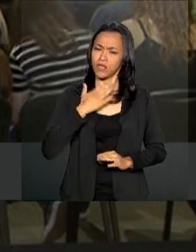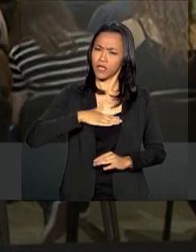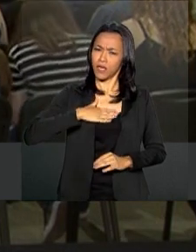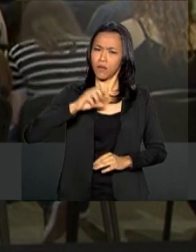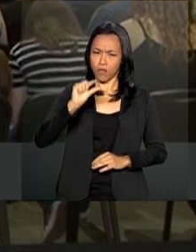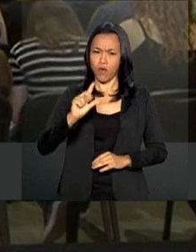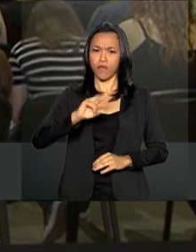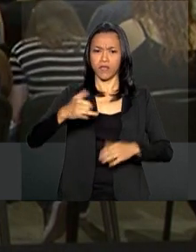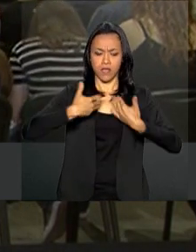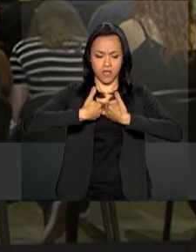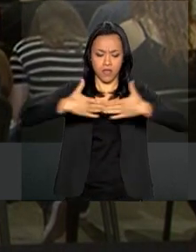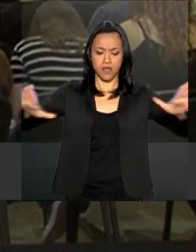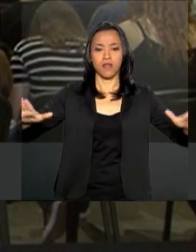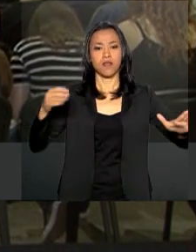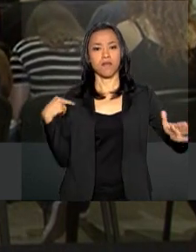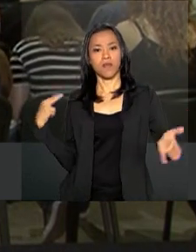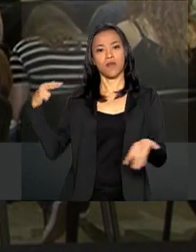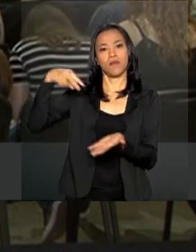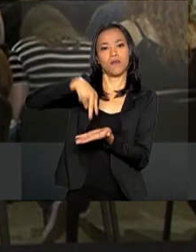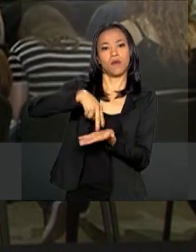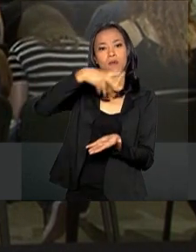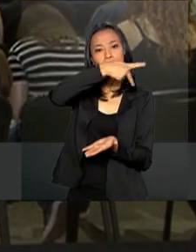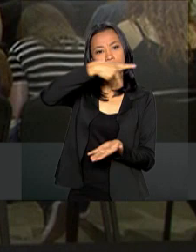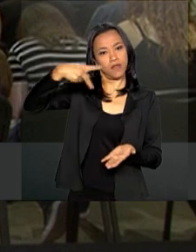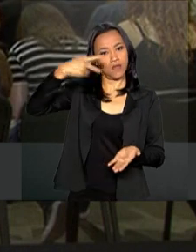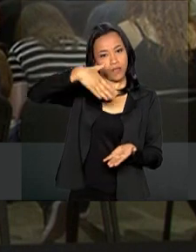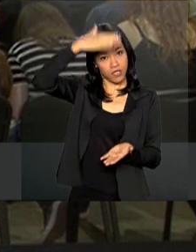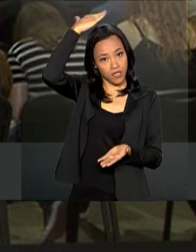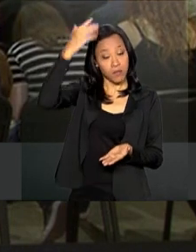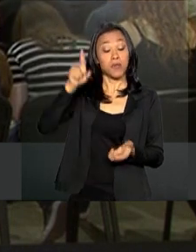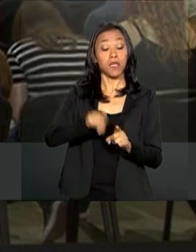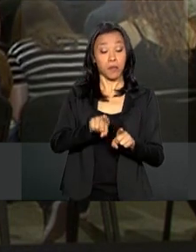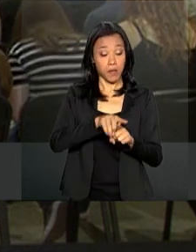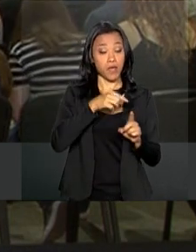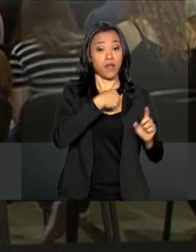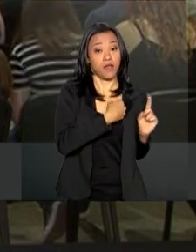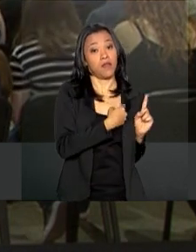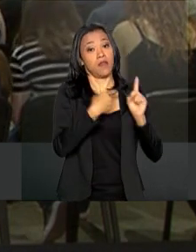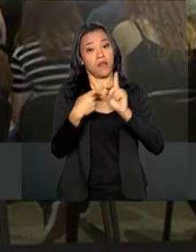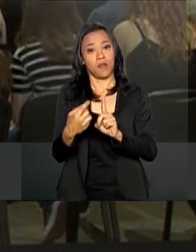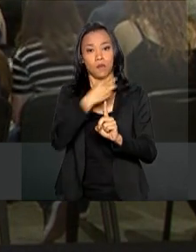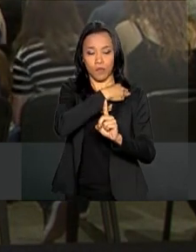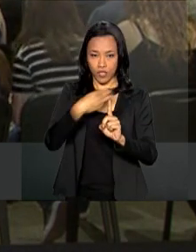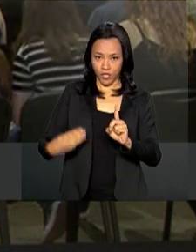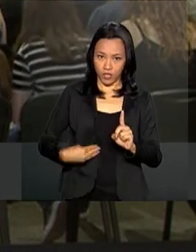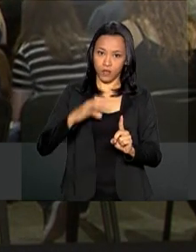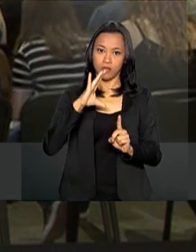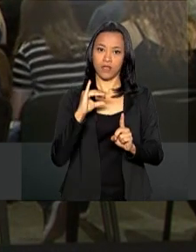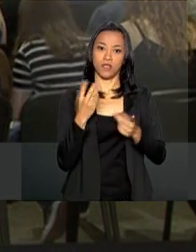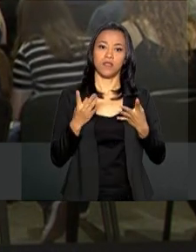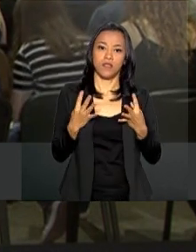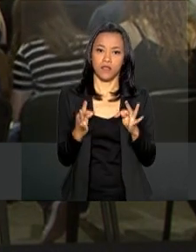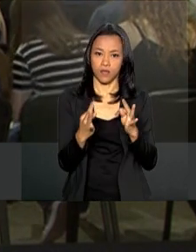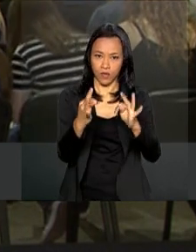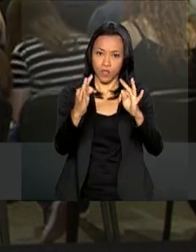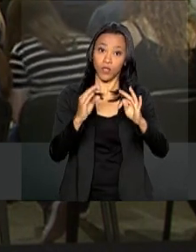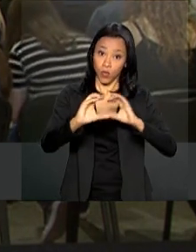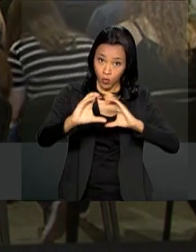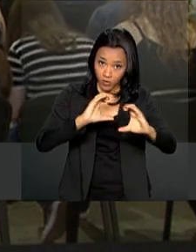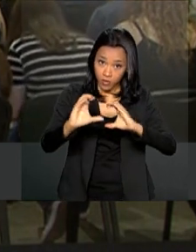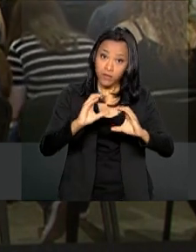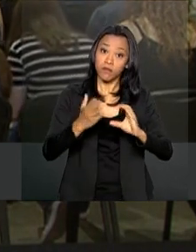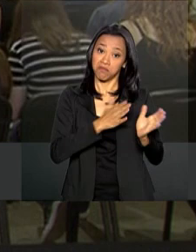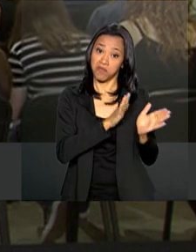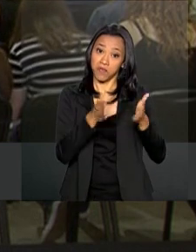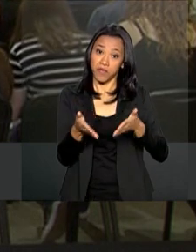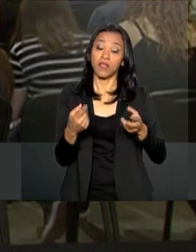Temer. Também são esperadas as presenças do ministro de Ciência, Tecnologia, Inovação e Comunicações, Gilberto